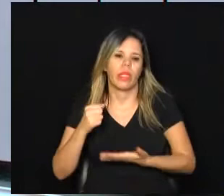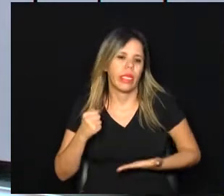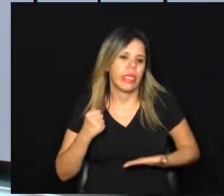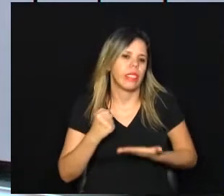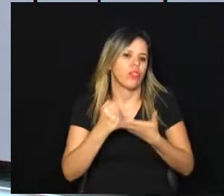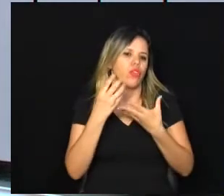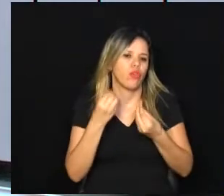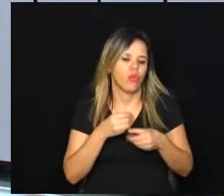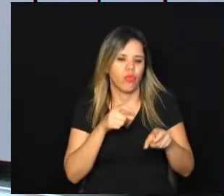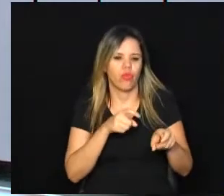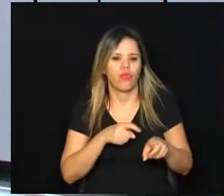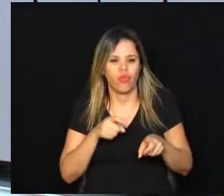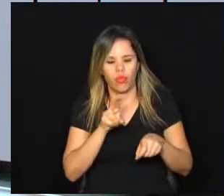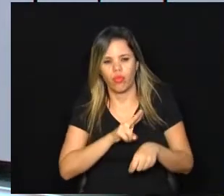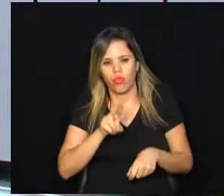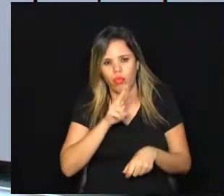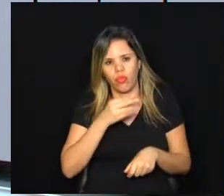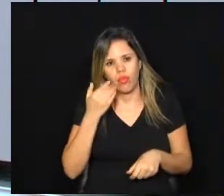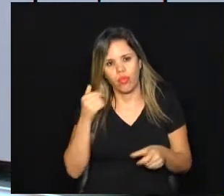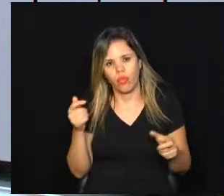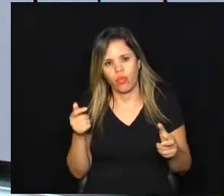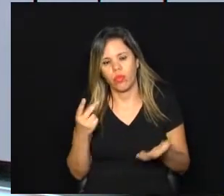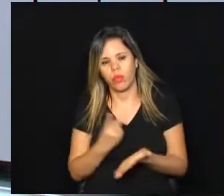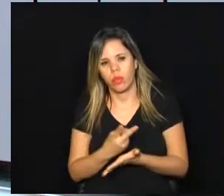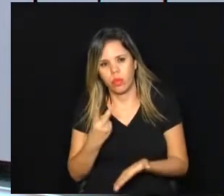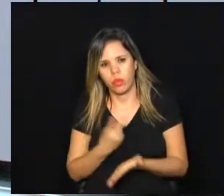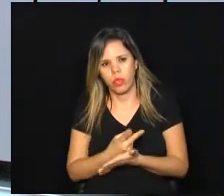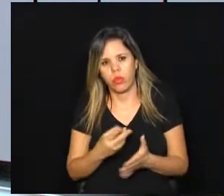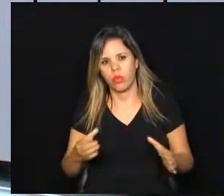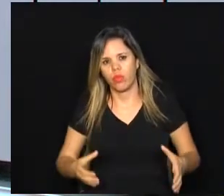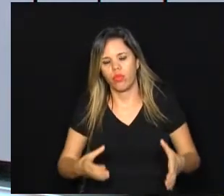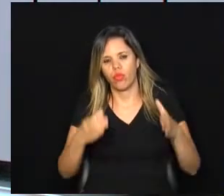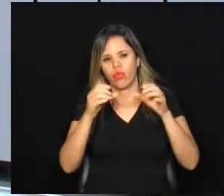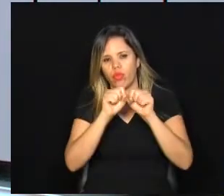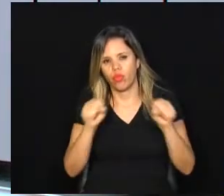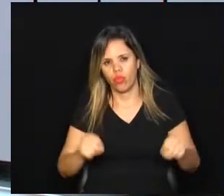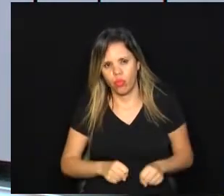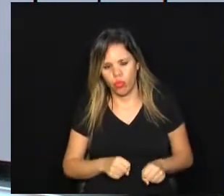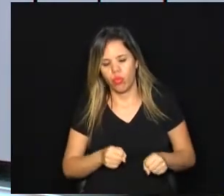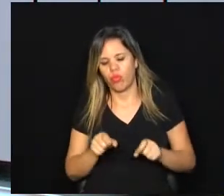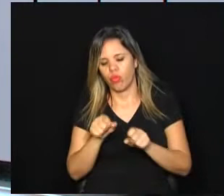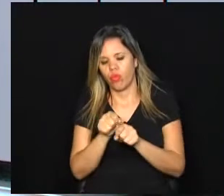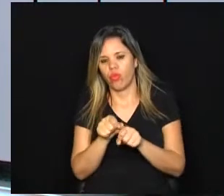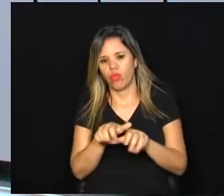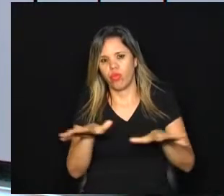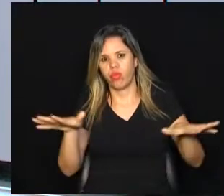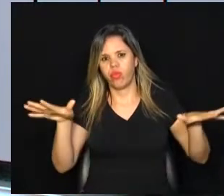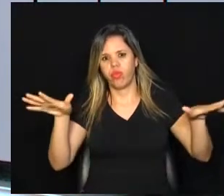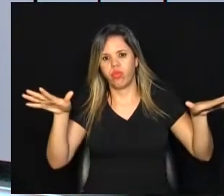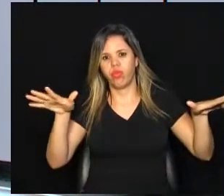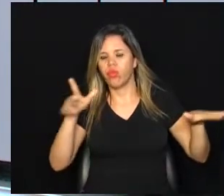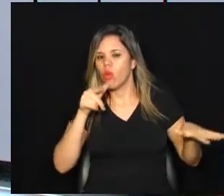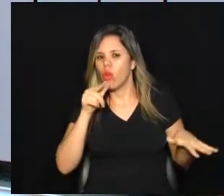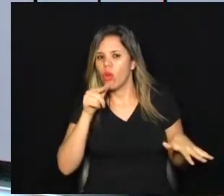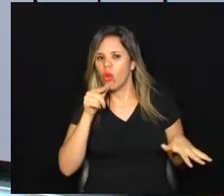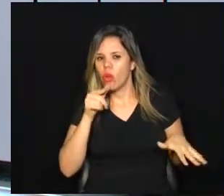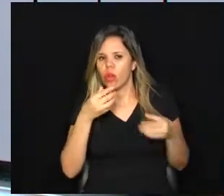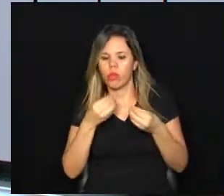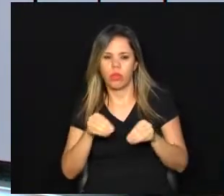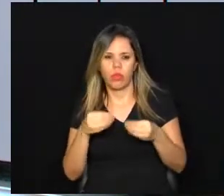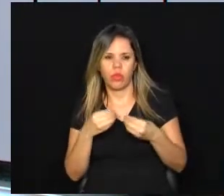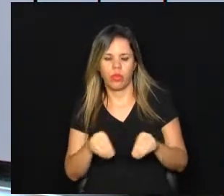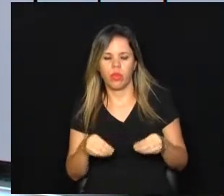a agricultura a utilizar cada vez mesmo aqueles sistemas de irrigação, que eram os pivôs grandes que desperdiçam muita